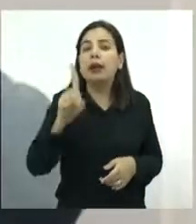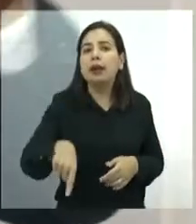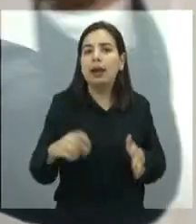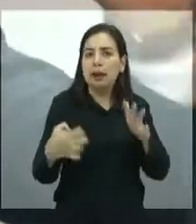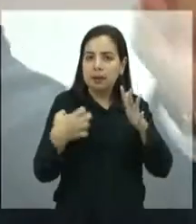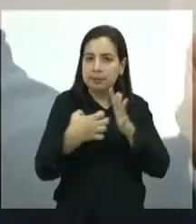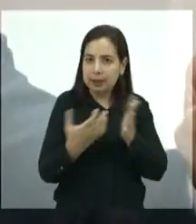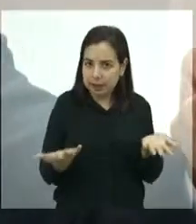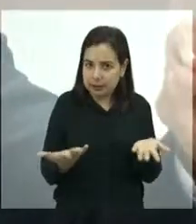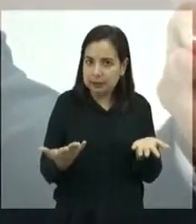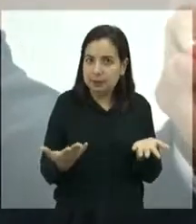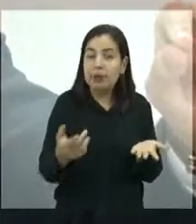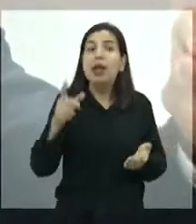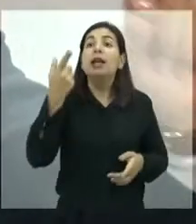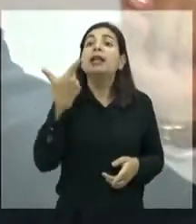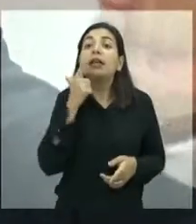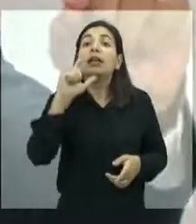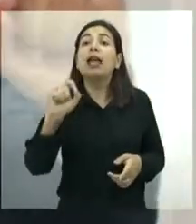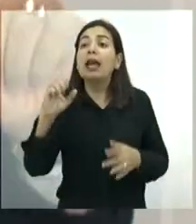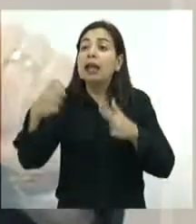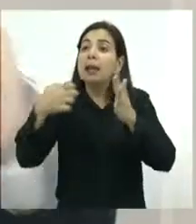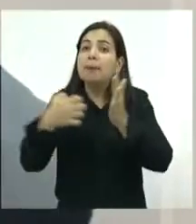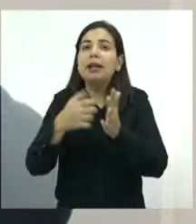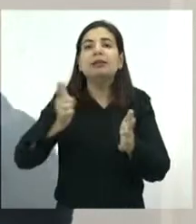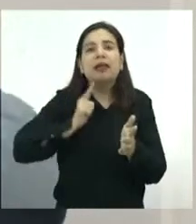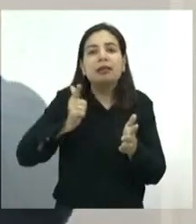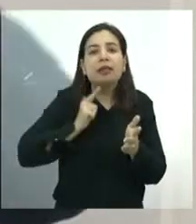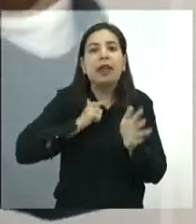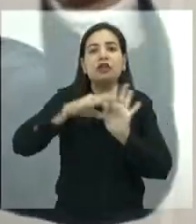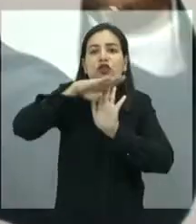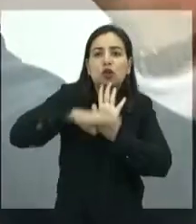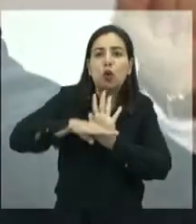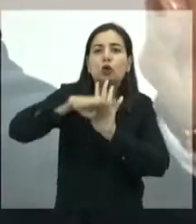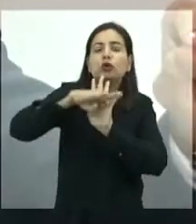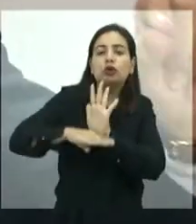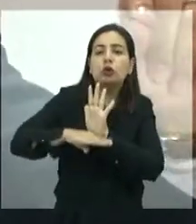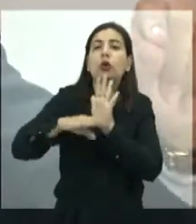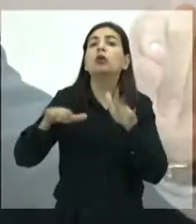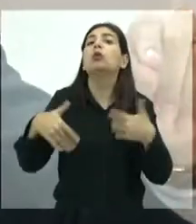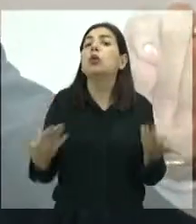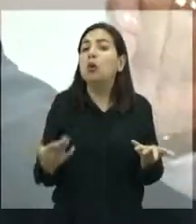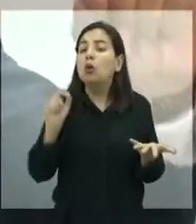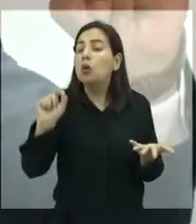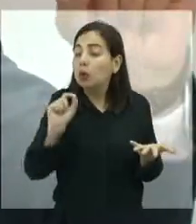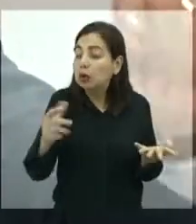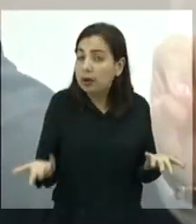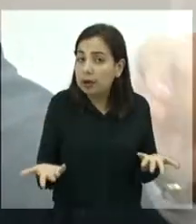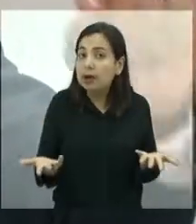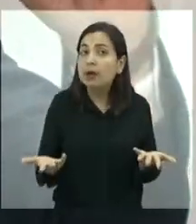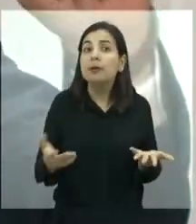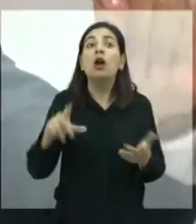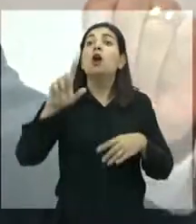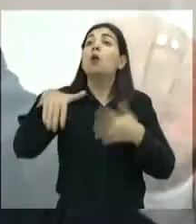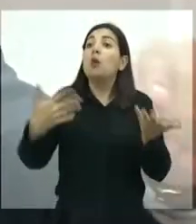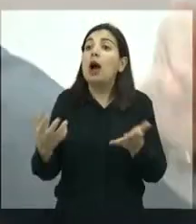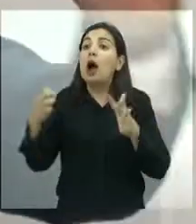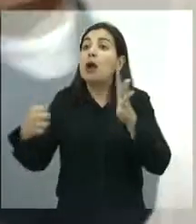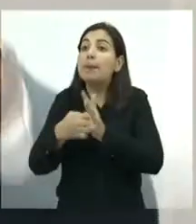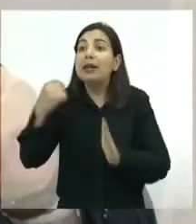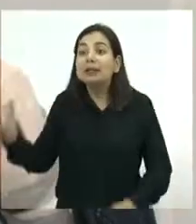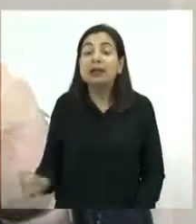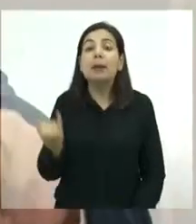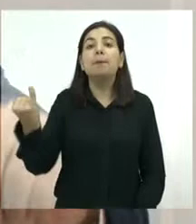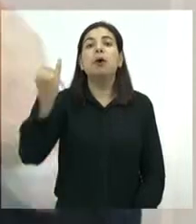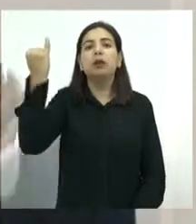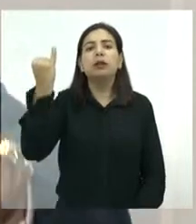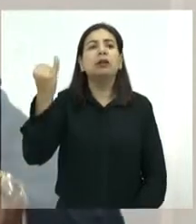fiscais, quanto isso custa por cada empresa, quais são as empresas que têm de fato relevância e que devem ter e as